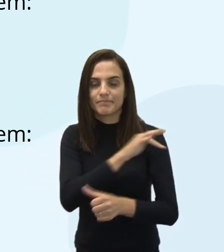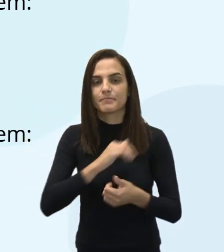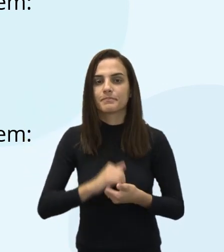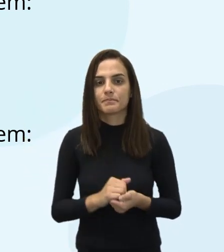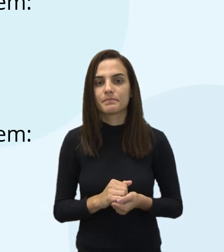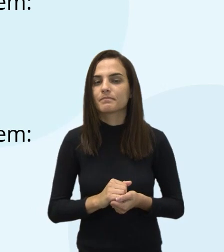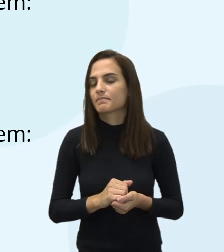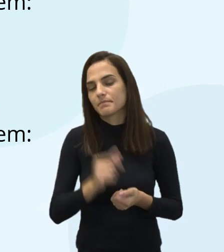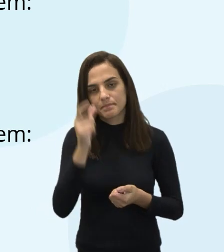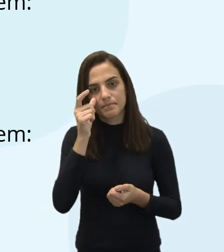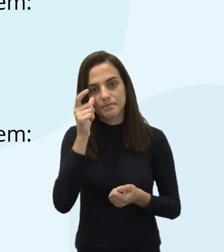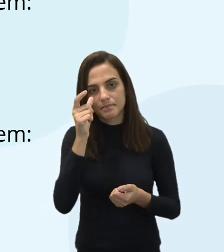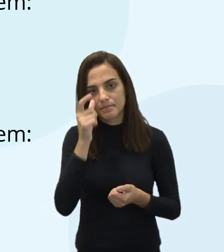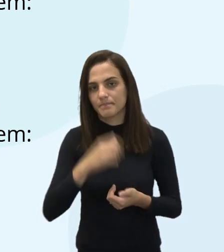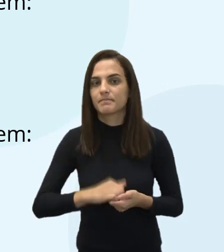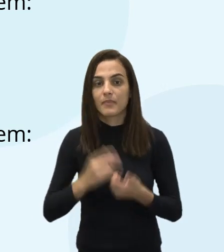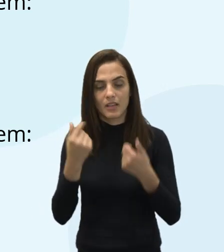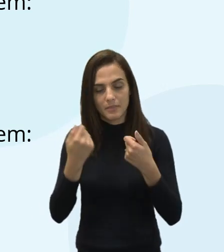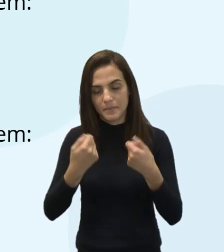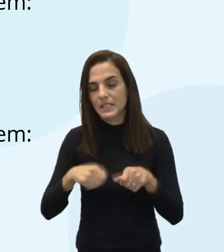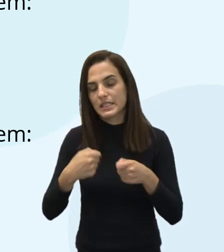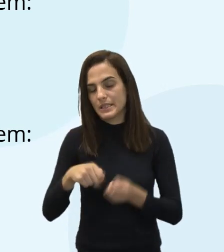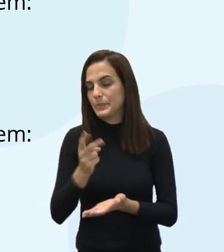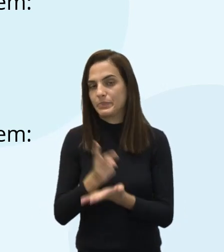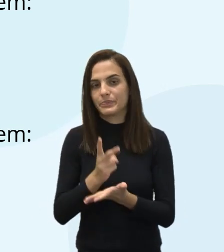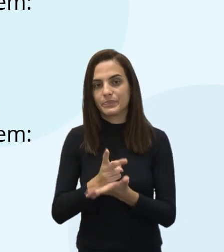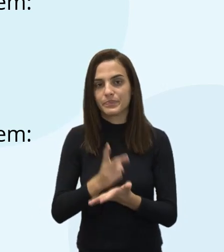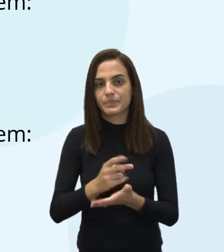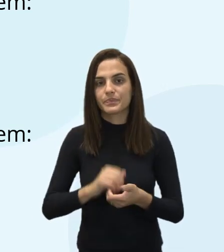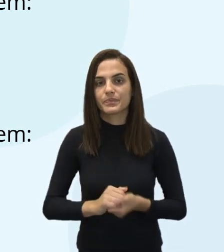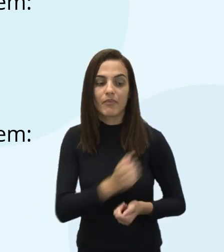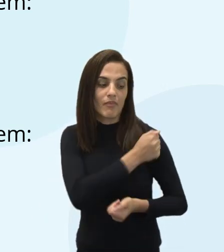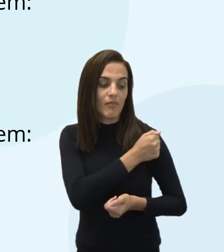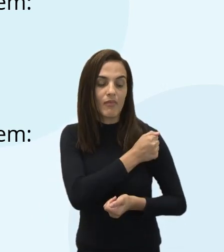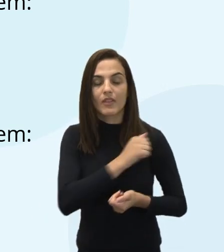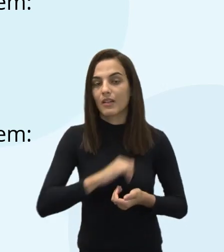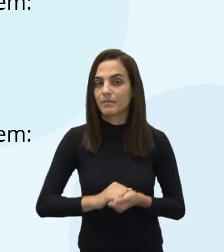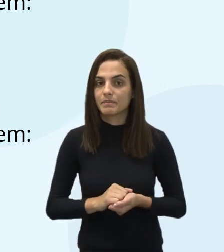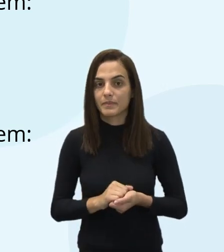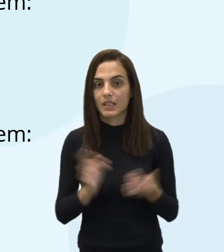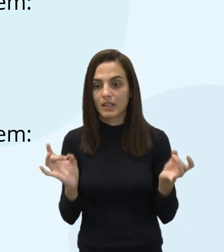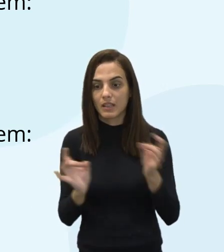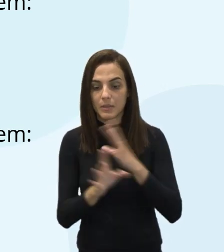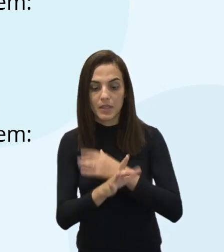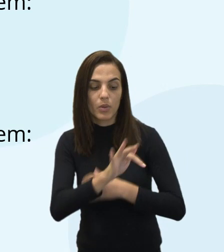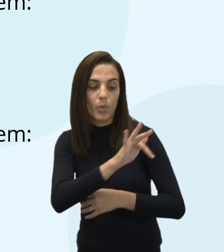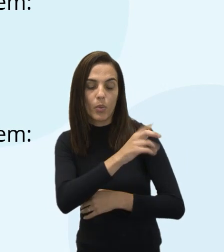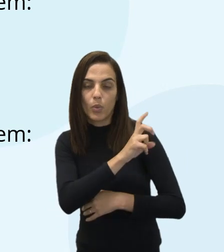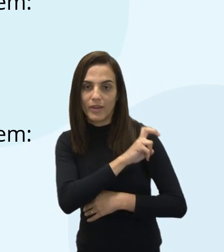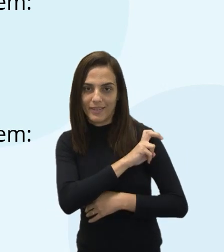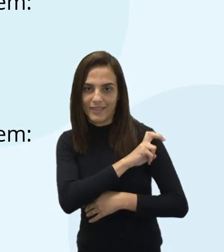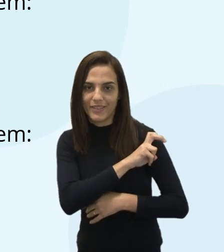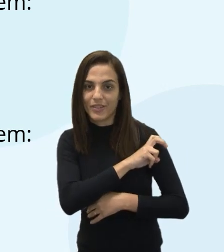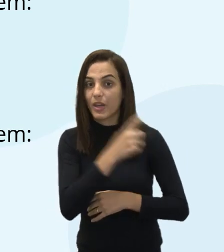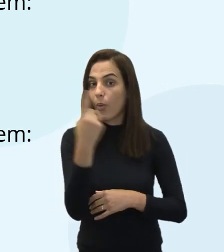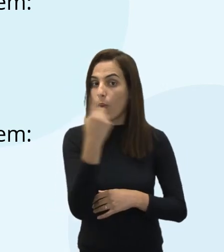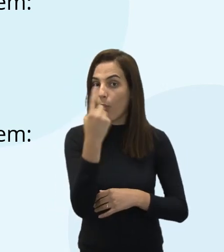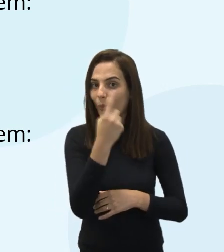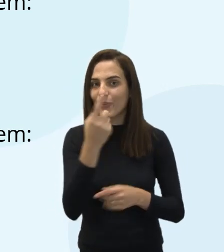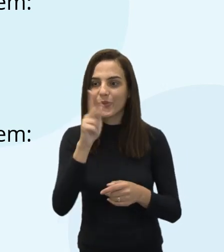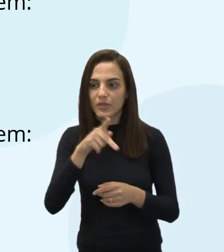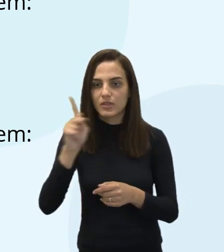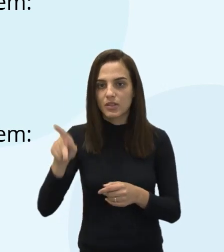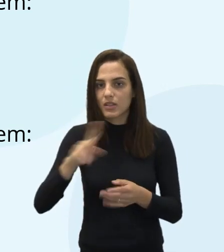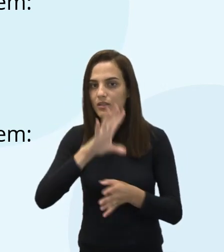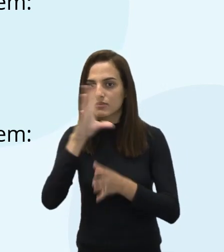coisa interessante, é uma coisa que sempre precisou, né? Esse estudante sai lá do quinto ano, onde ele tinha uma professora que ficava com ele quase que o tempo